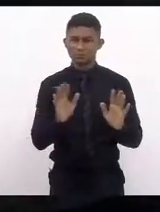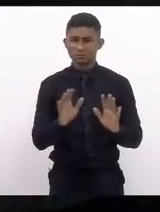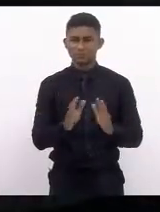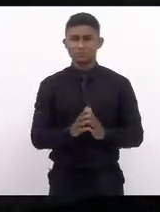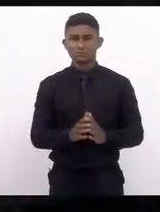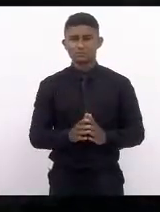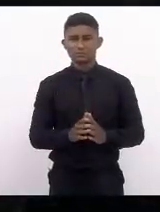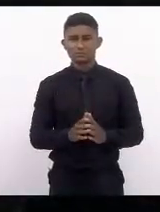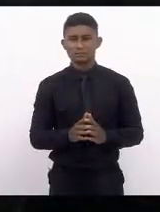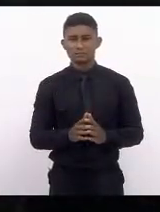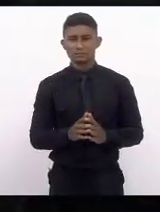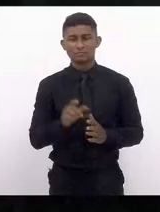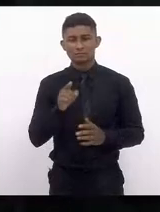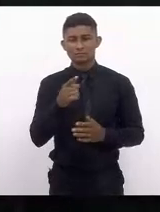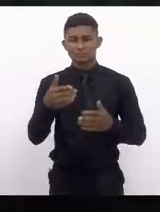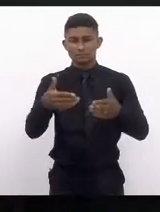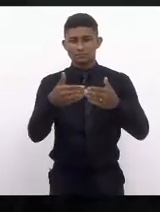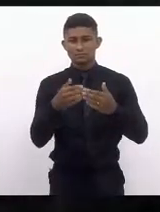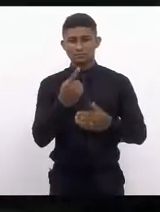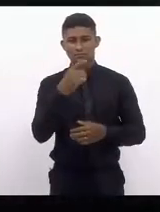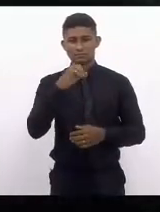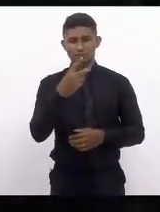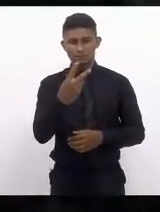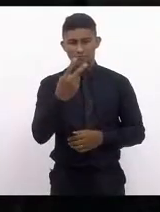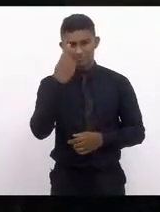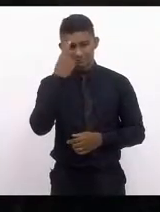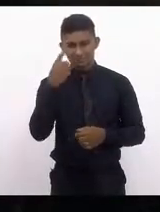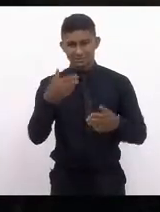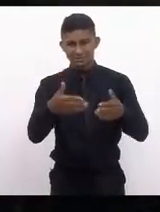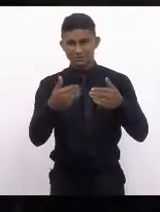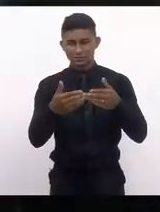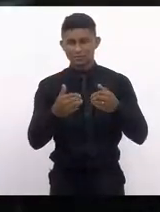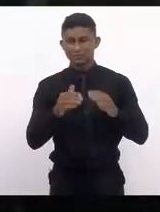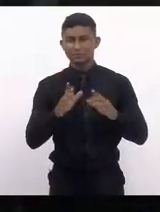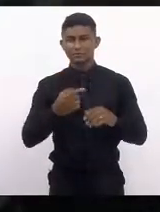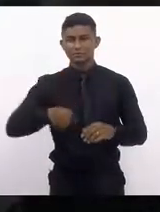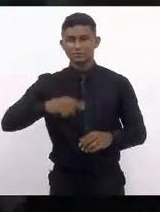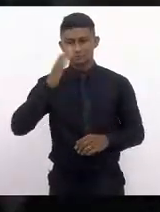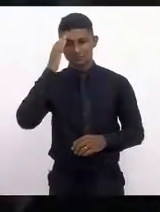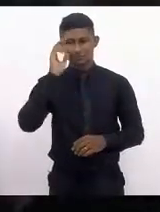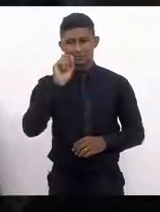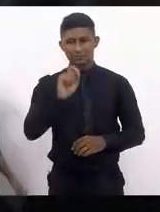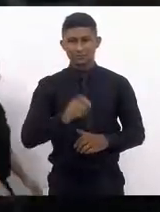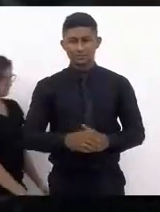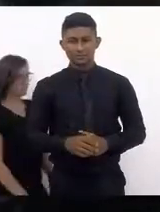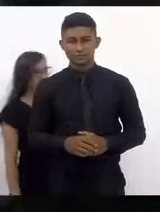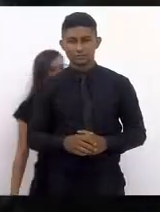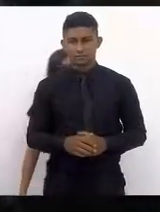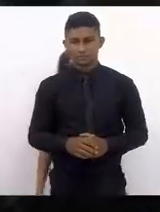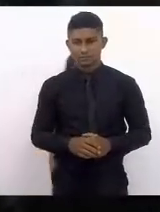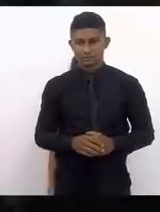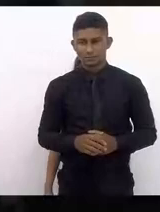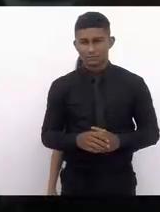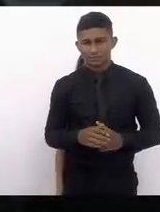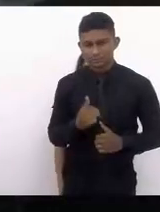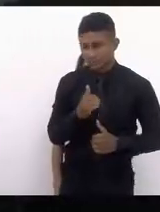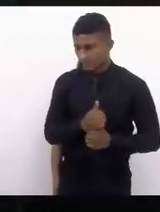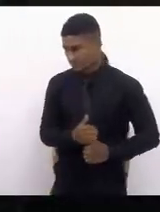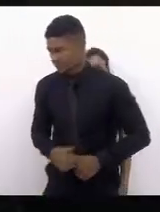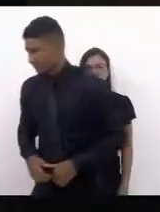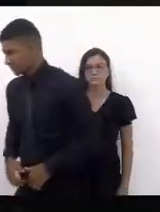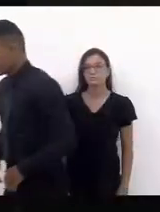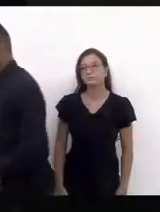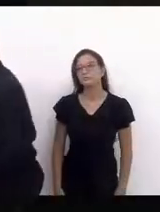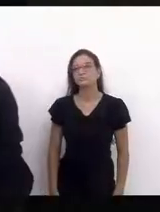pedindo que são os 192 porém nós entendemos de acordo com a conjuntura que estamos passando